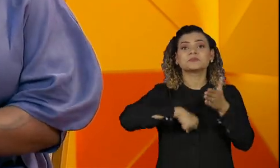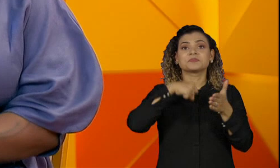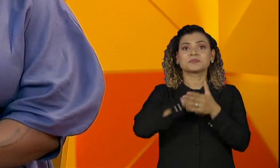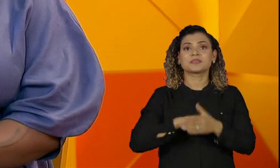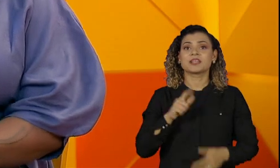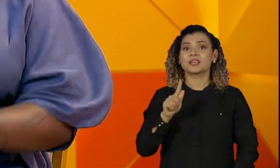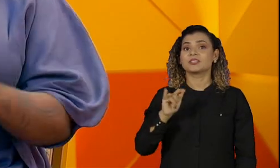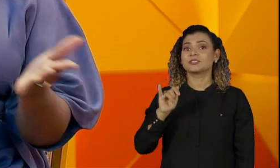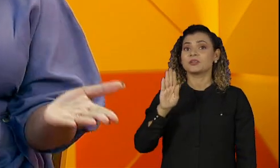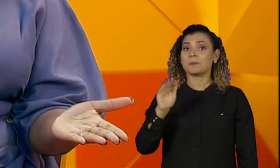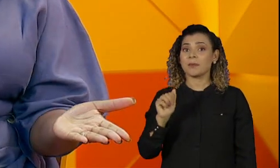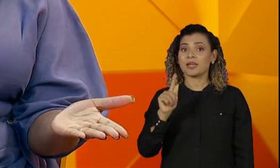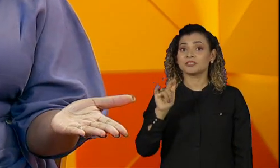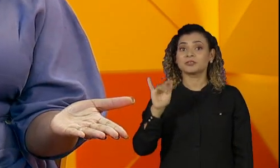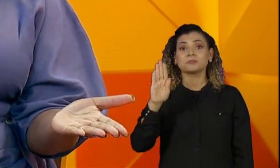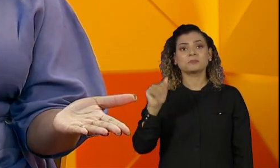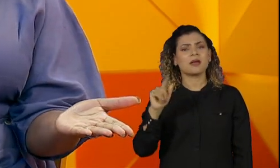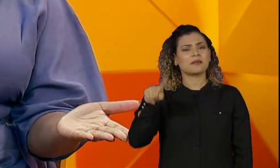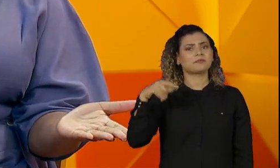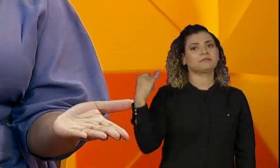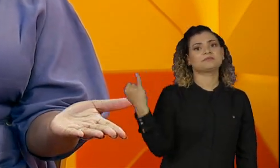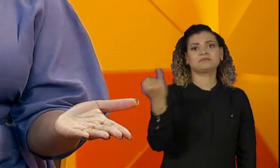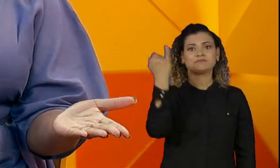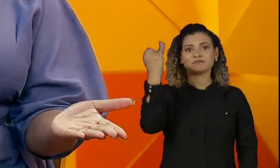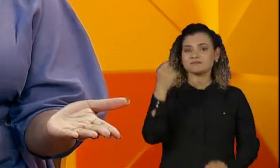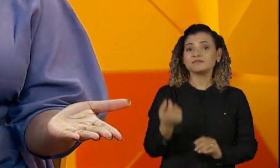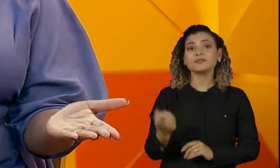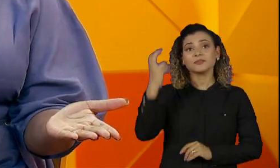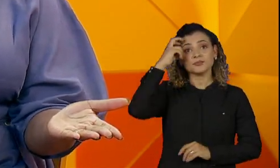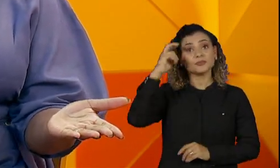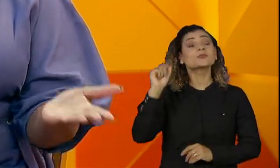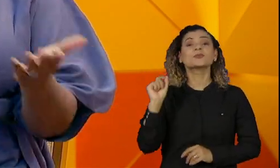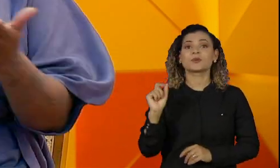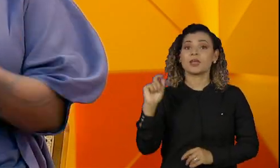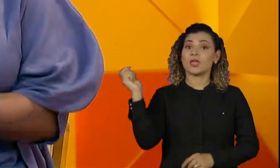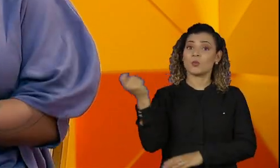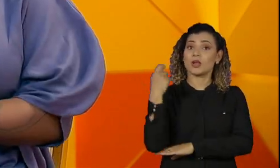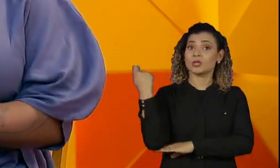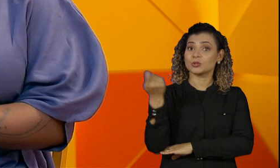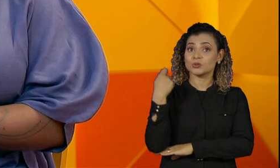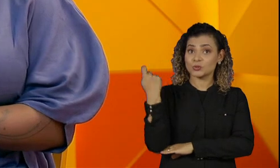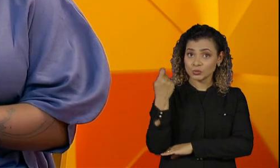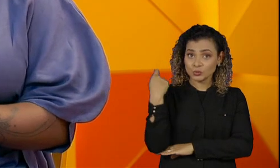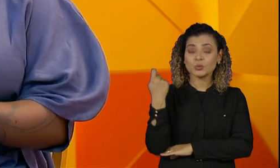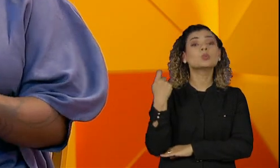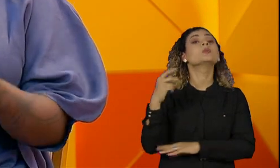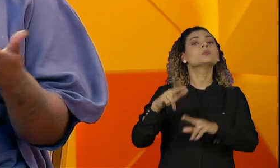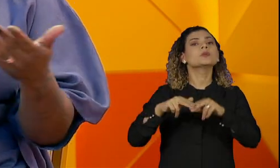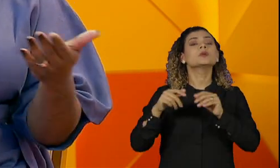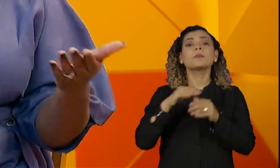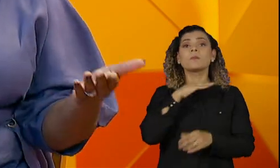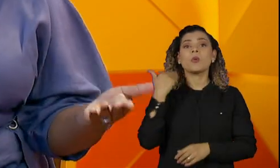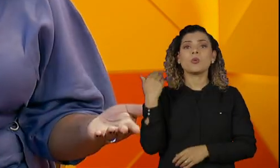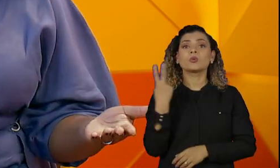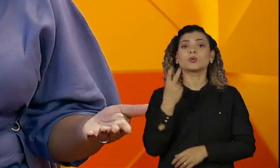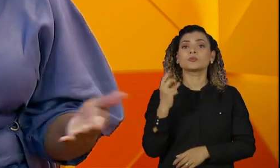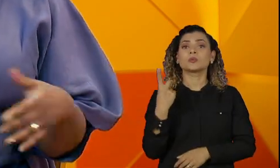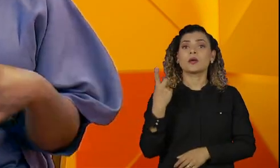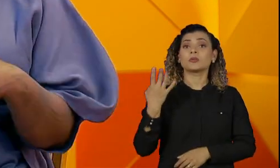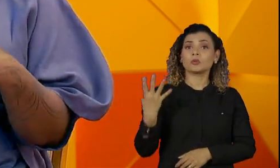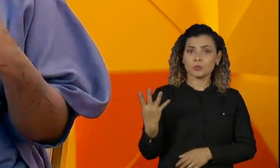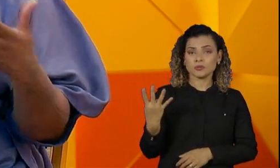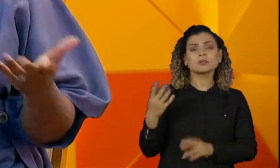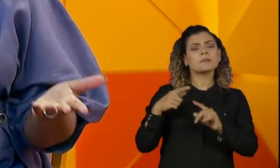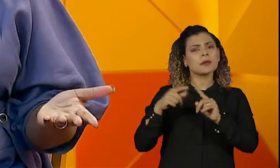Giba Giba, é um personagem fundamental para a cultura preta gaúcha. Morto em 2014, ele também é responsável